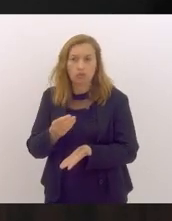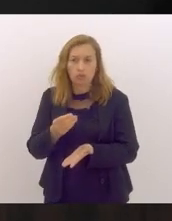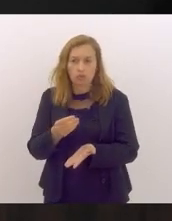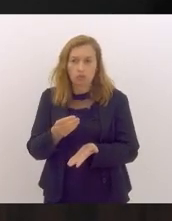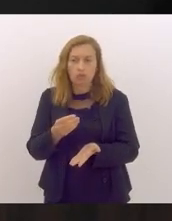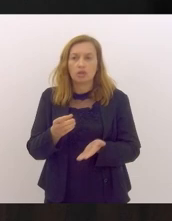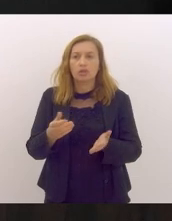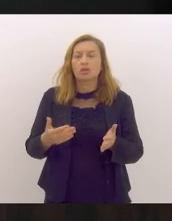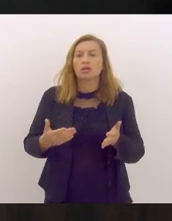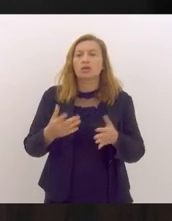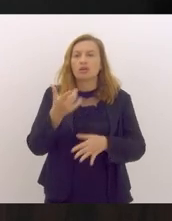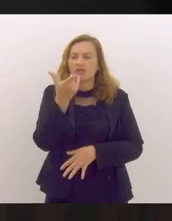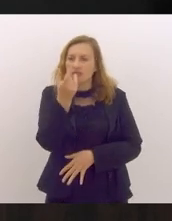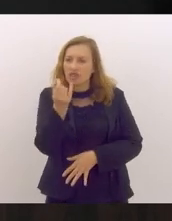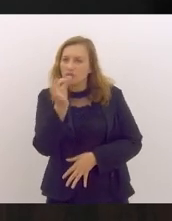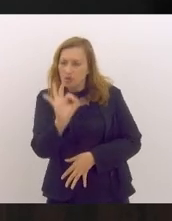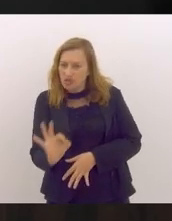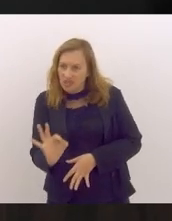Marca 20%, Flávio.